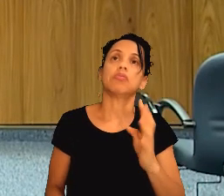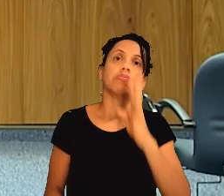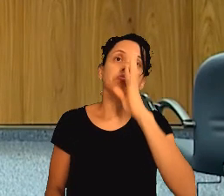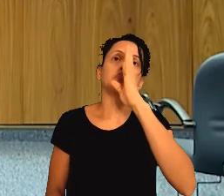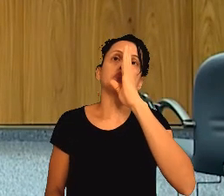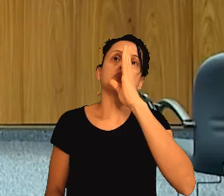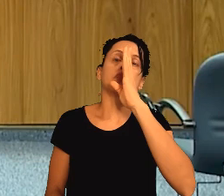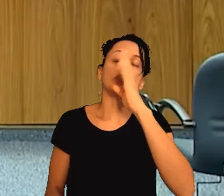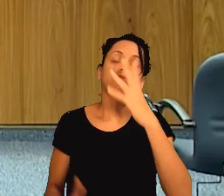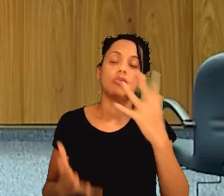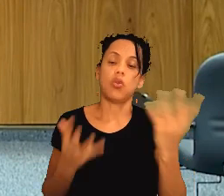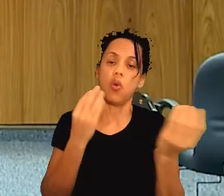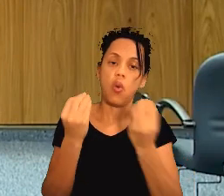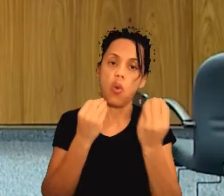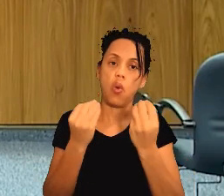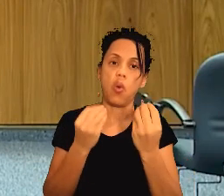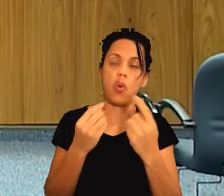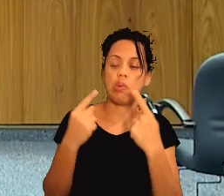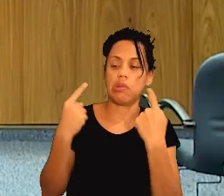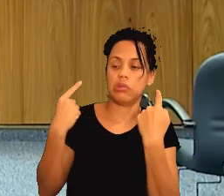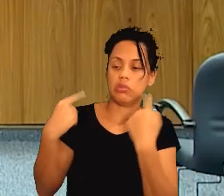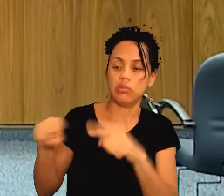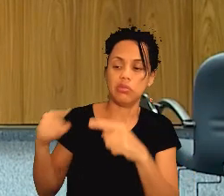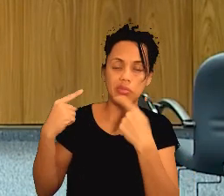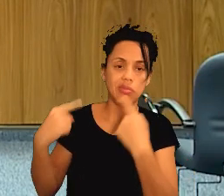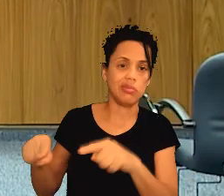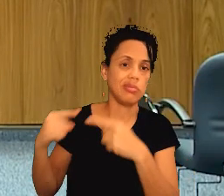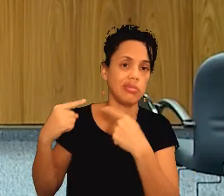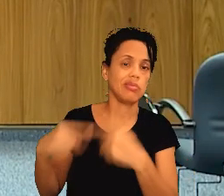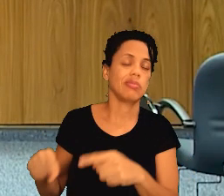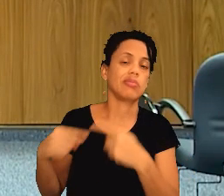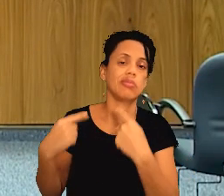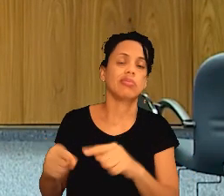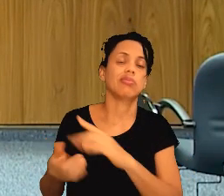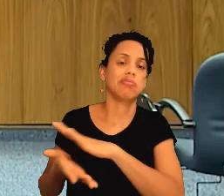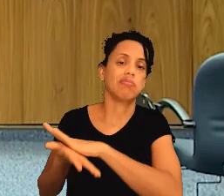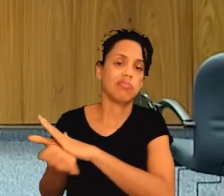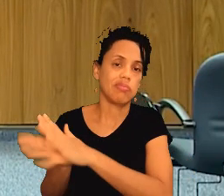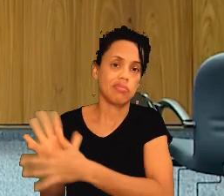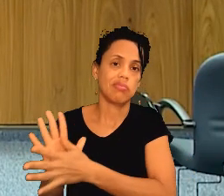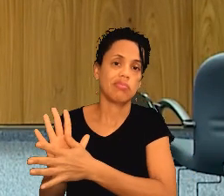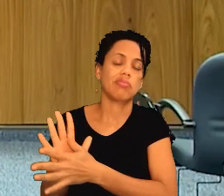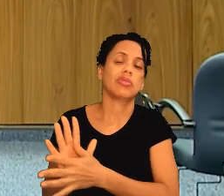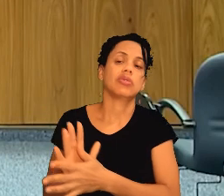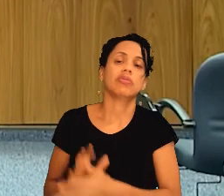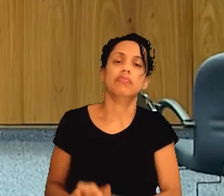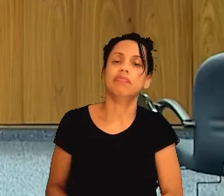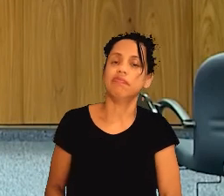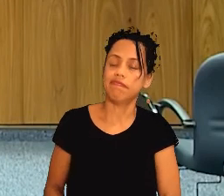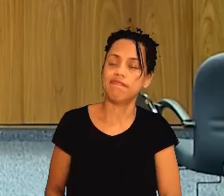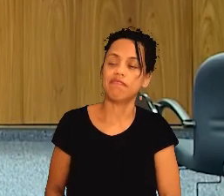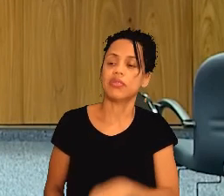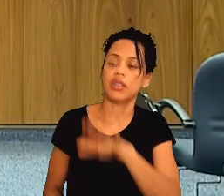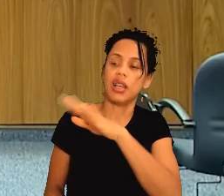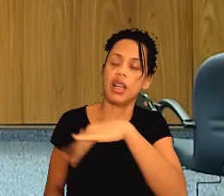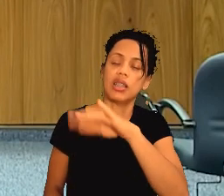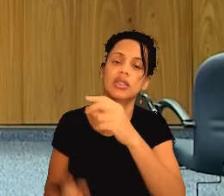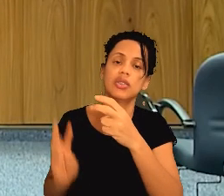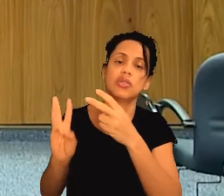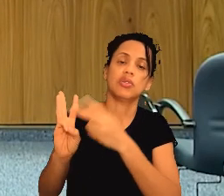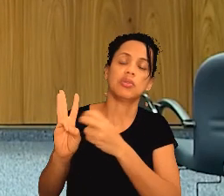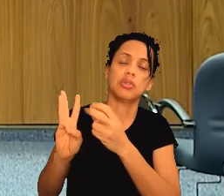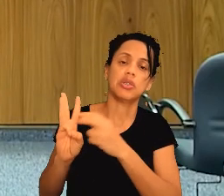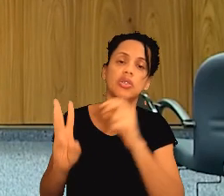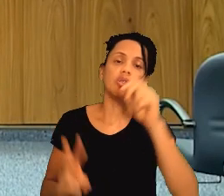chocada lá com a hostilidade que havia contra os índios Guarani daquela região,